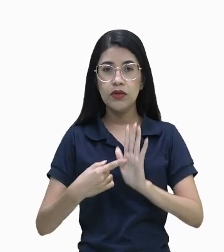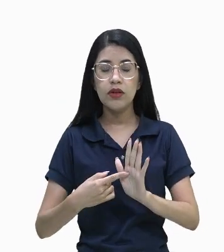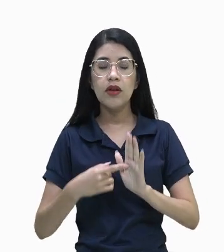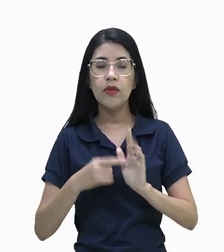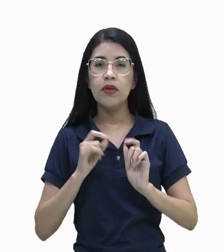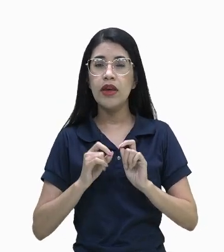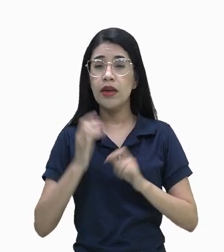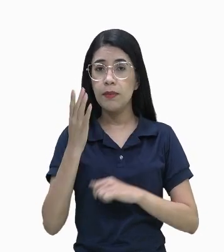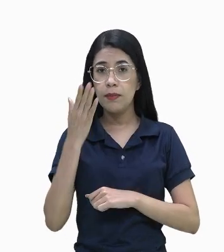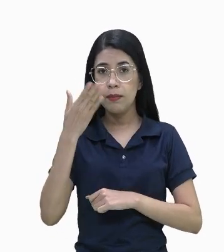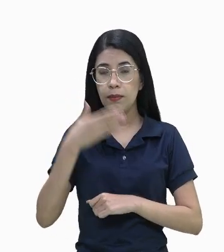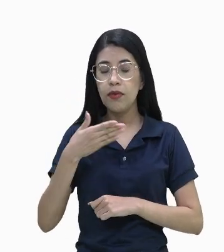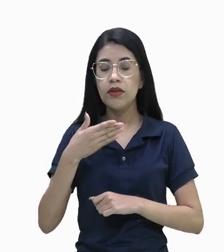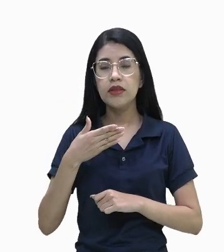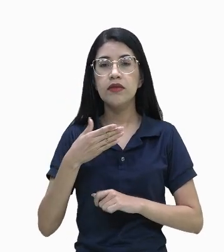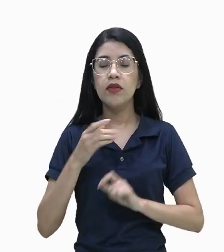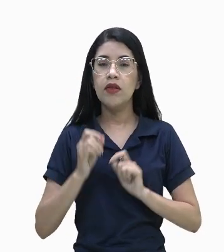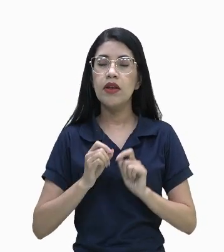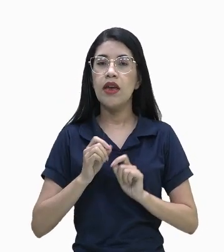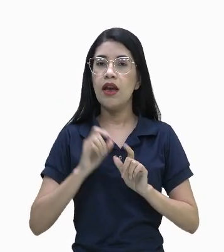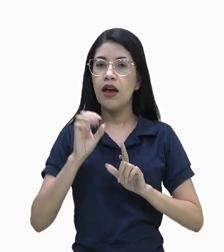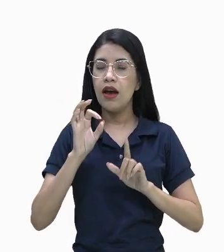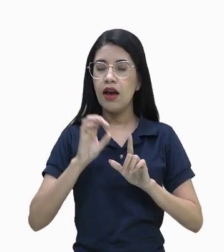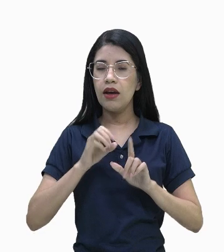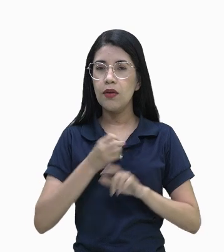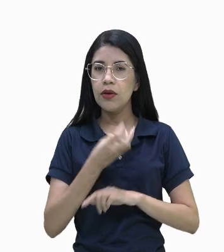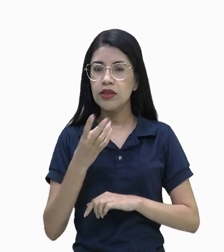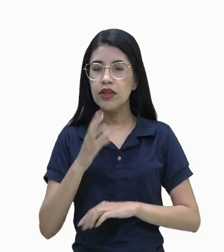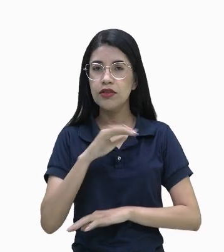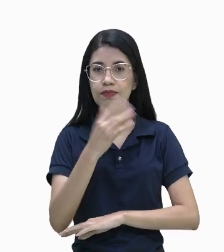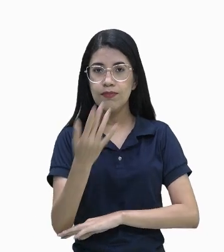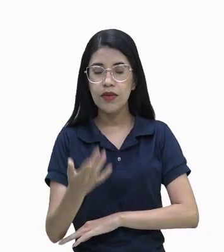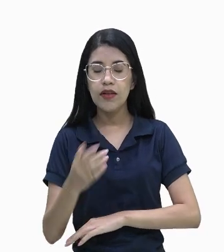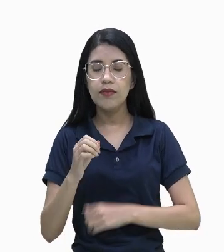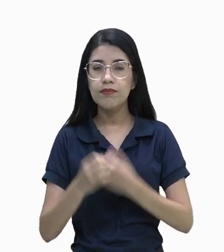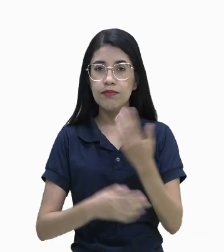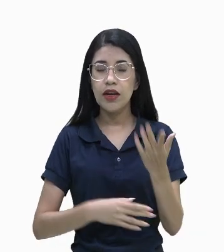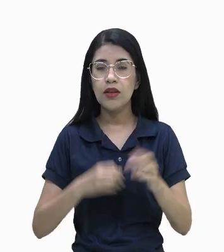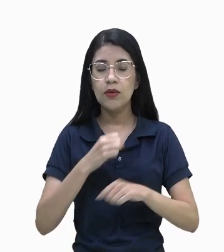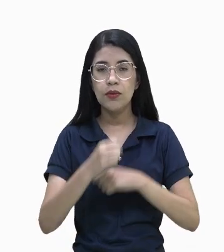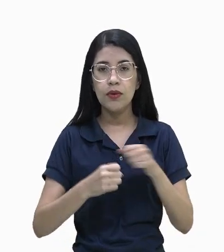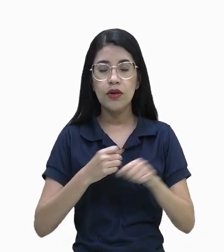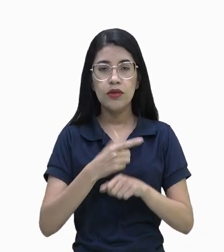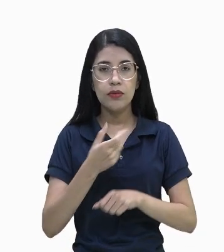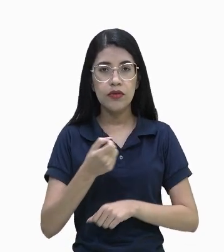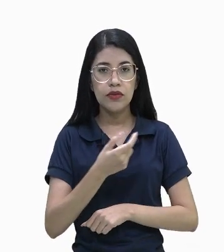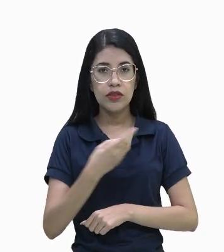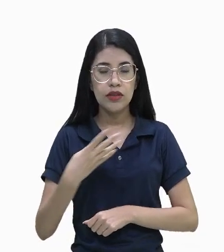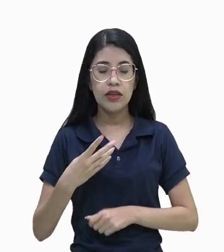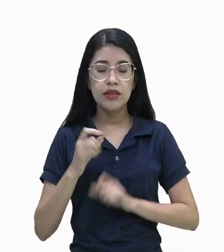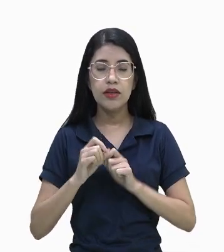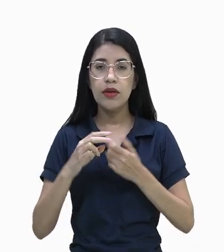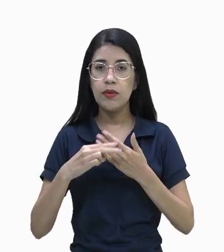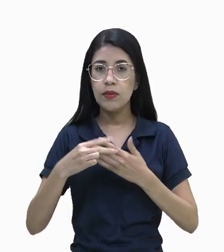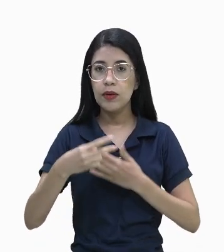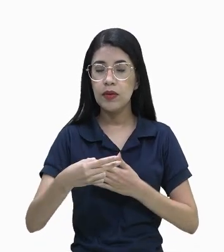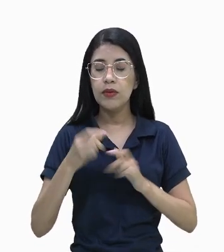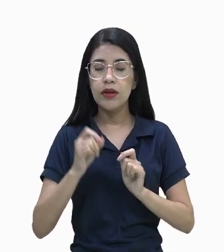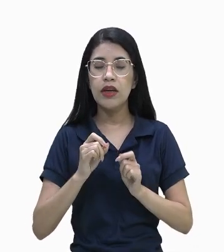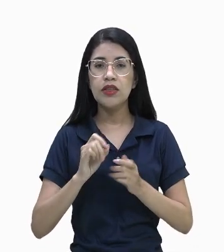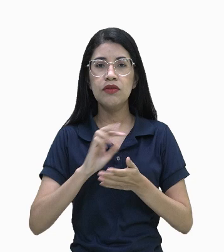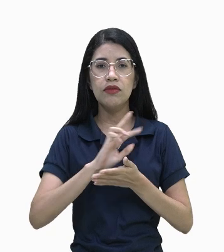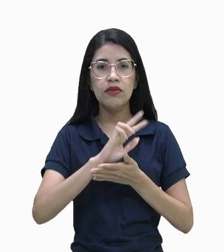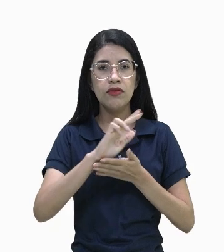a estiagem recorde dos rios da Amazônia, registrada nos anos de 2023 e 2024, é resultado de um conjunto